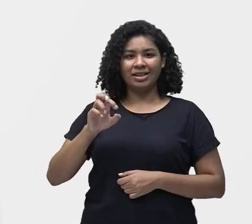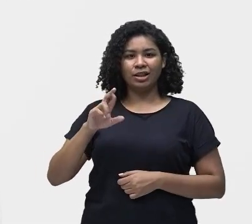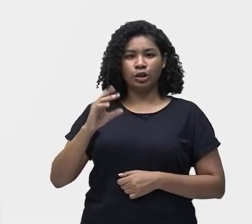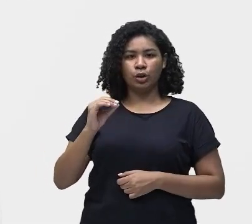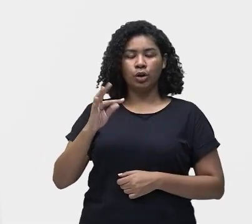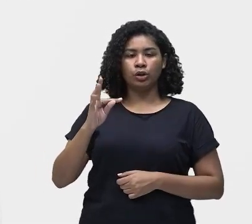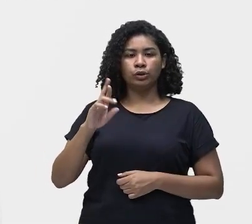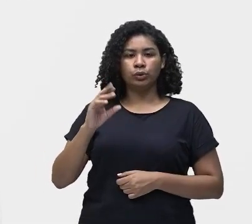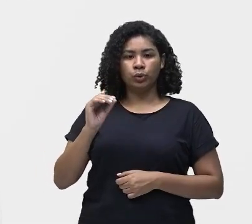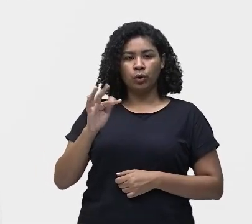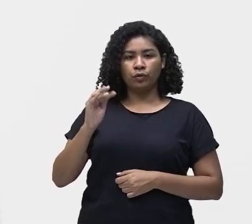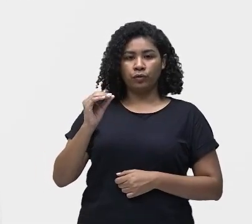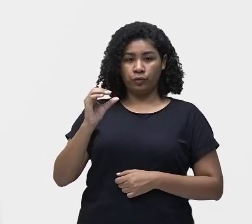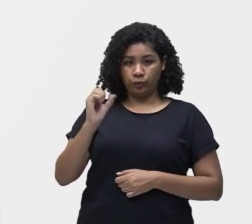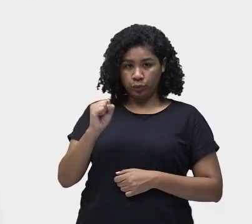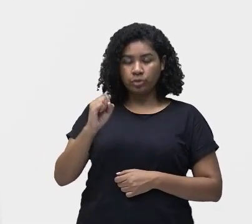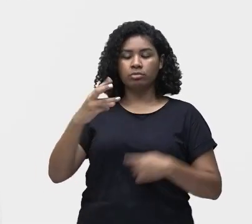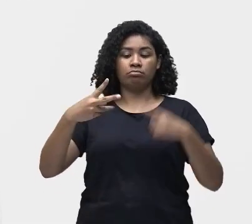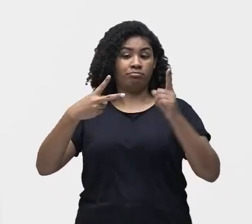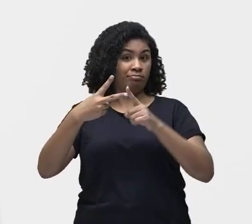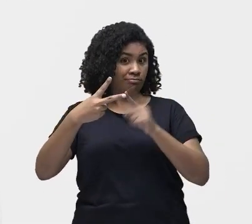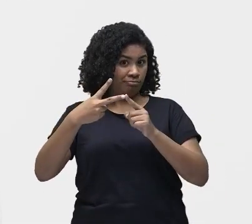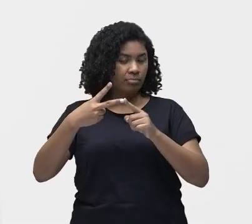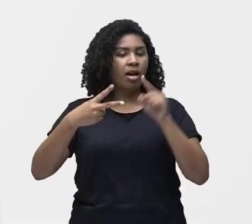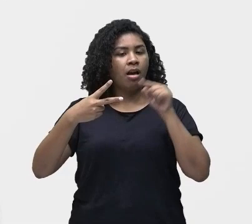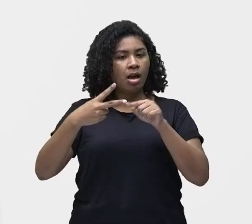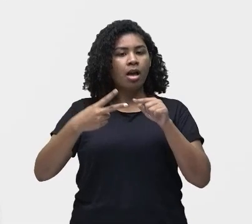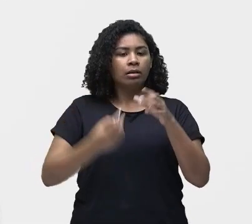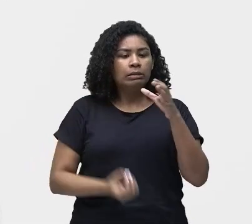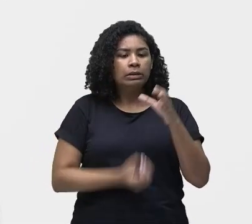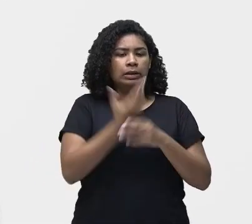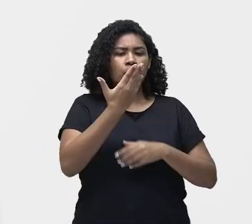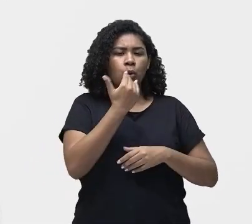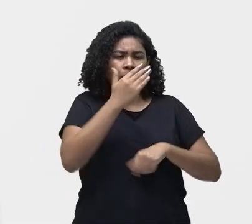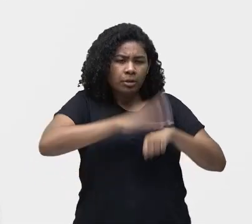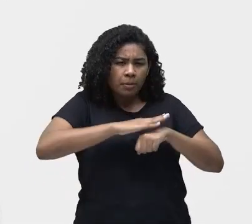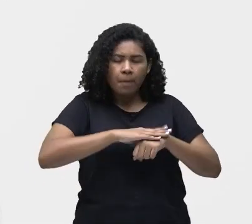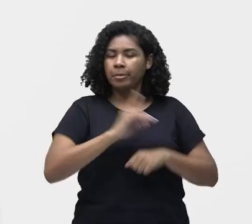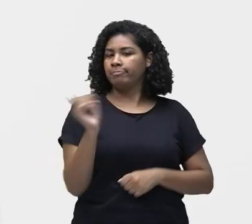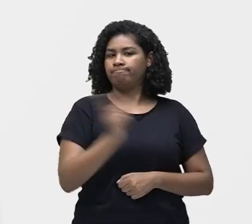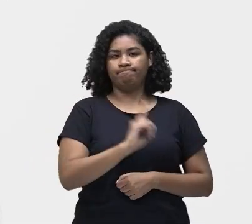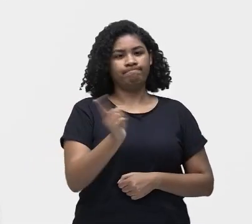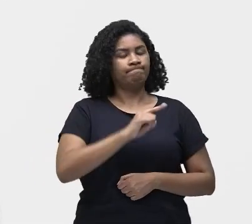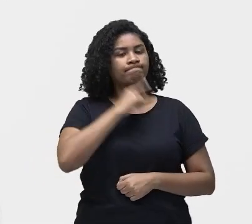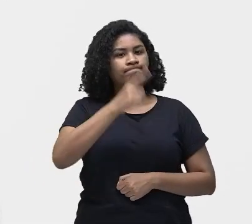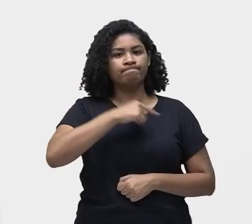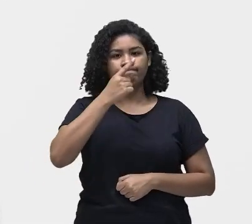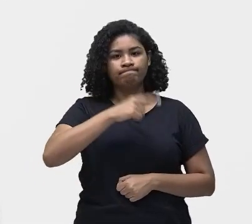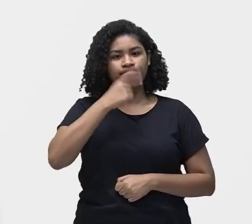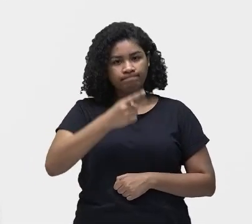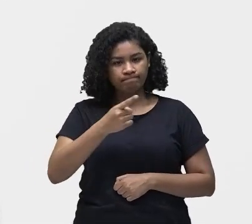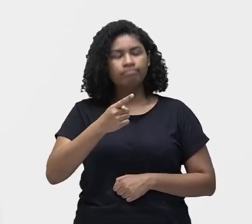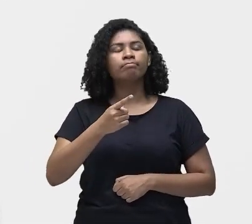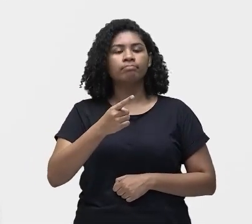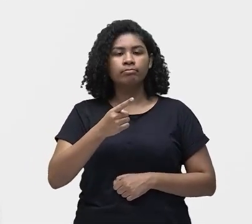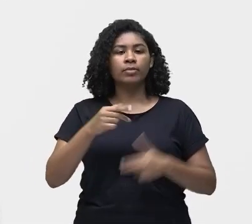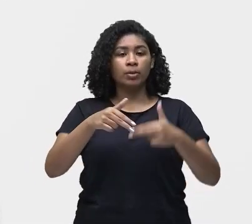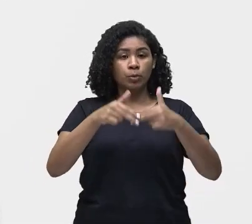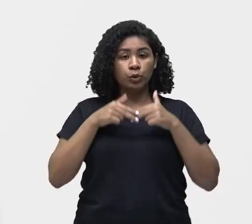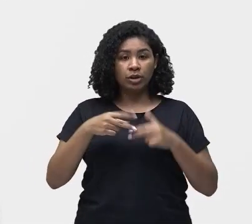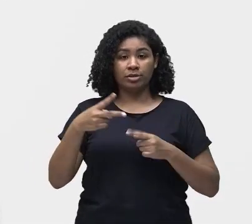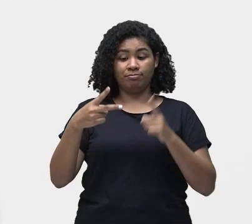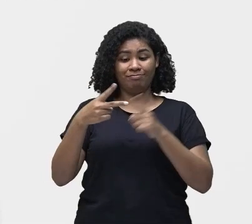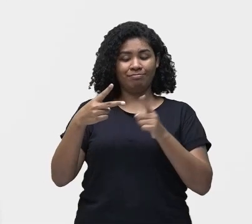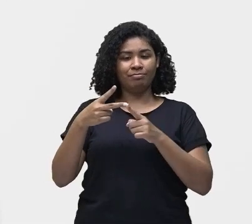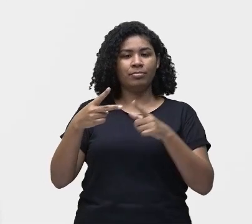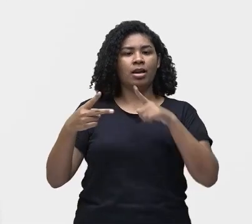heterótrofos que não produzem o seu próprio alimento. Então, esses seres que não produzem o seu próprio alimento recebem